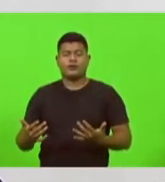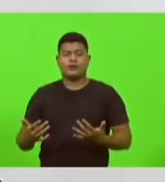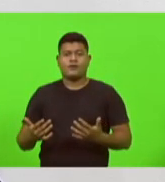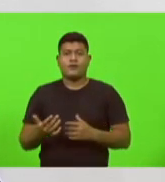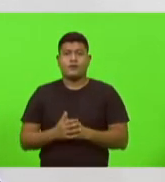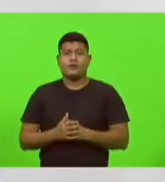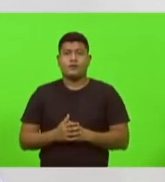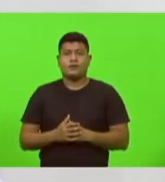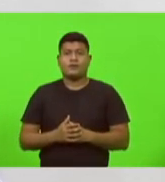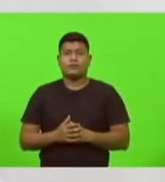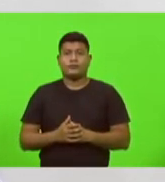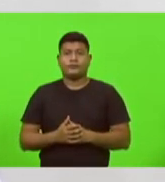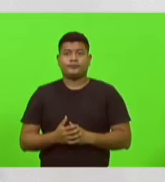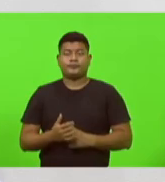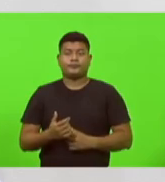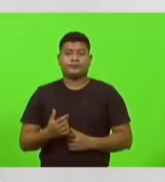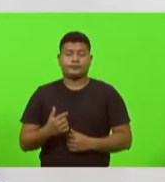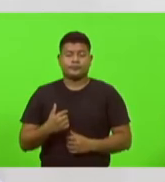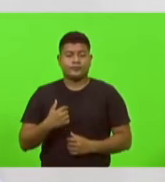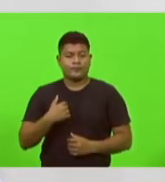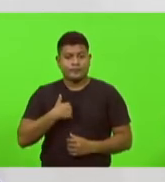a qual